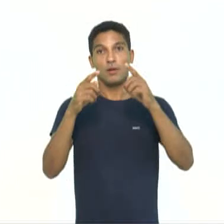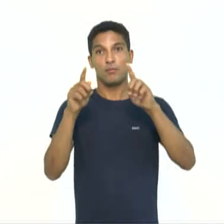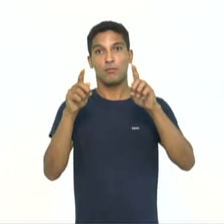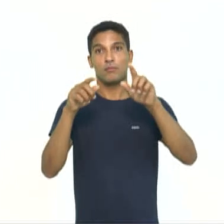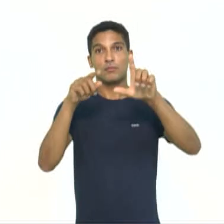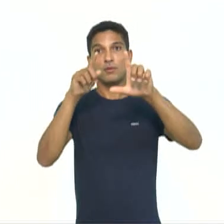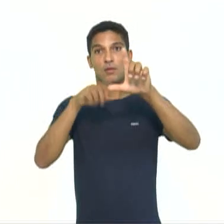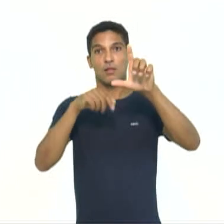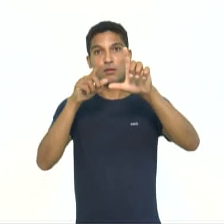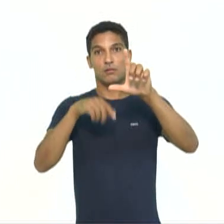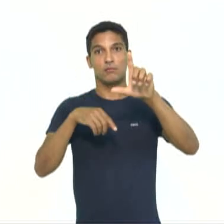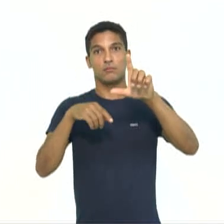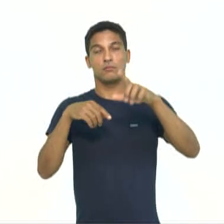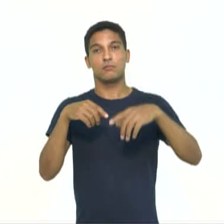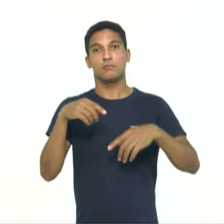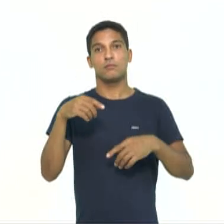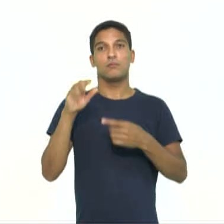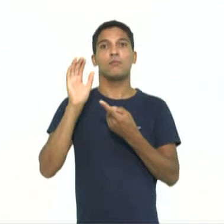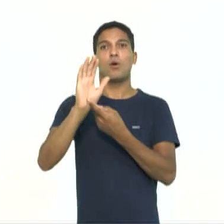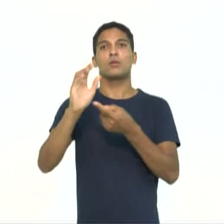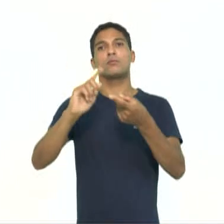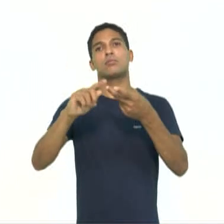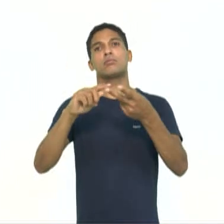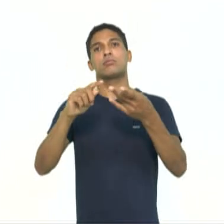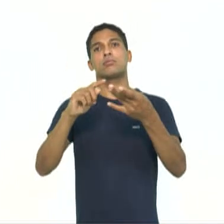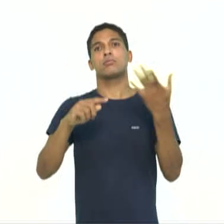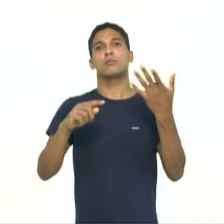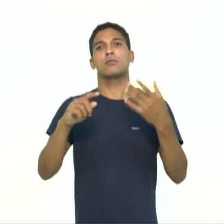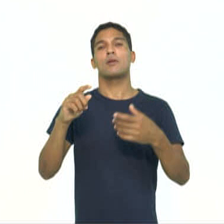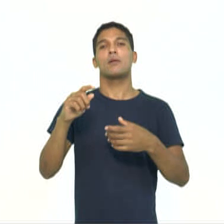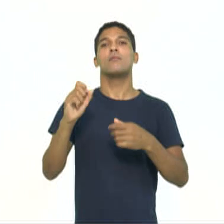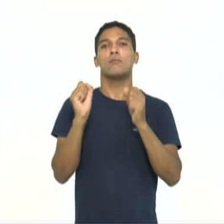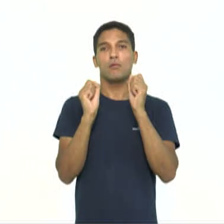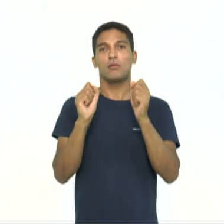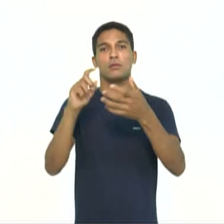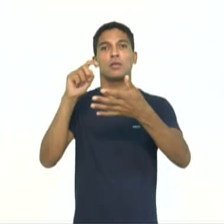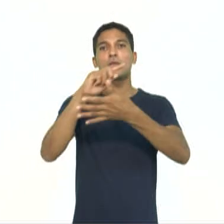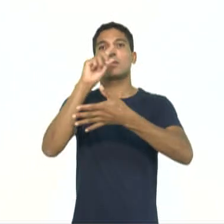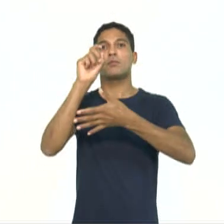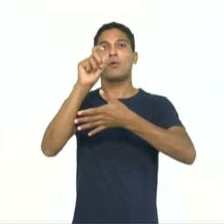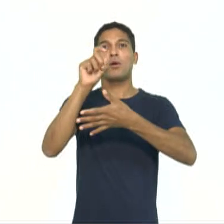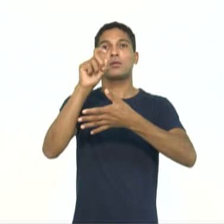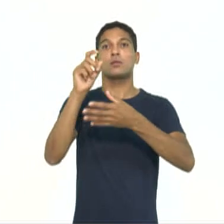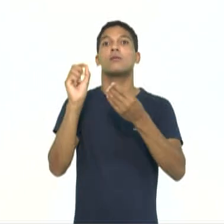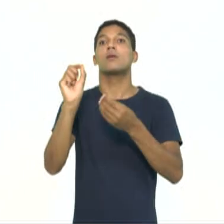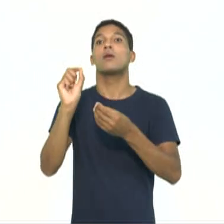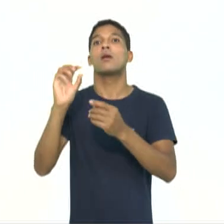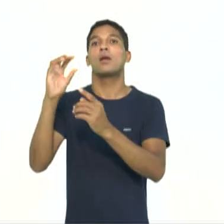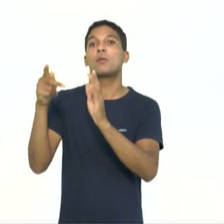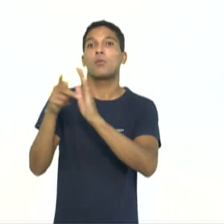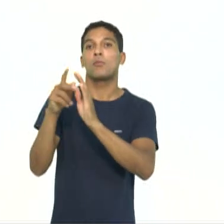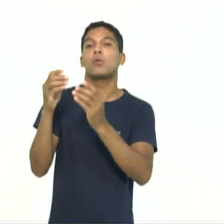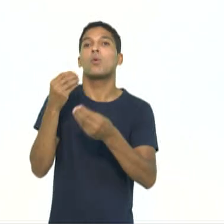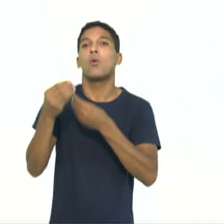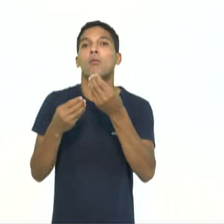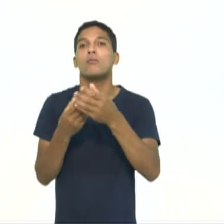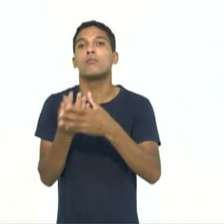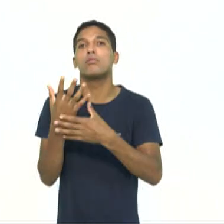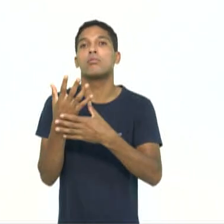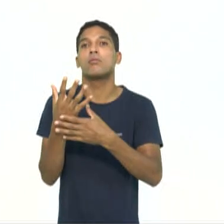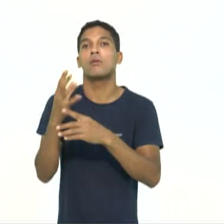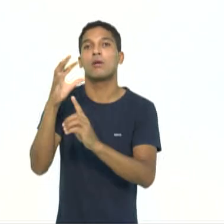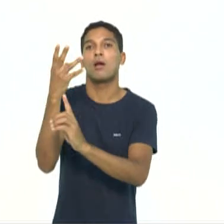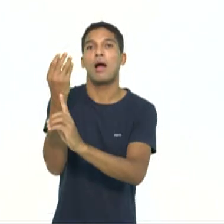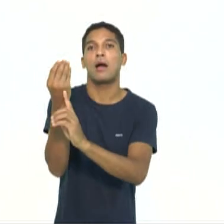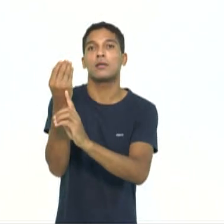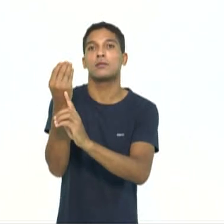série de questões que pode levantar sobre a criação artística e sobre o processo de elaboração de uma obra de arte. Além disso, indica